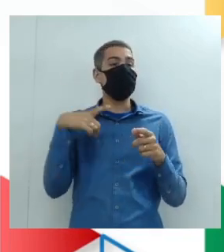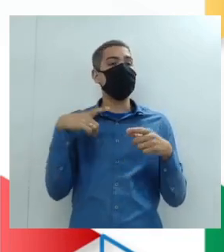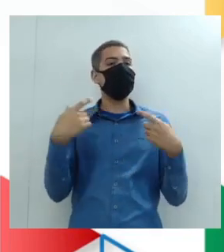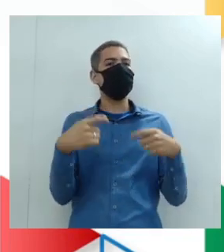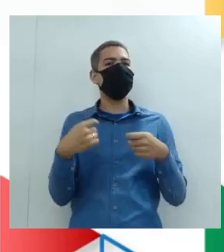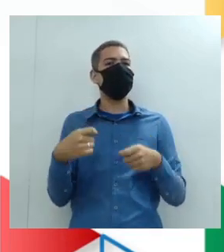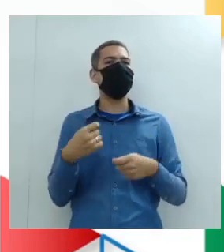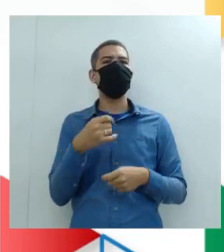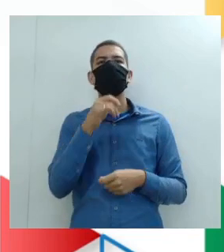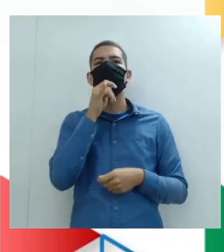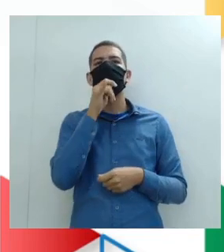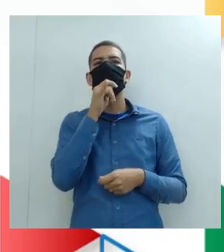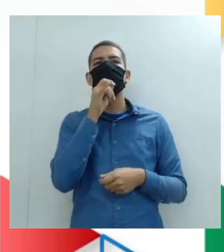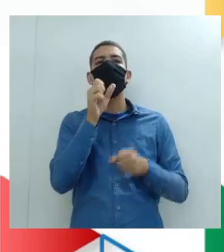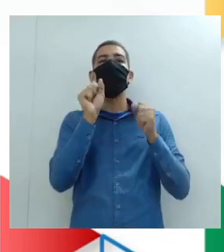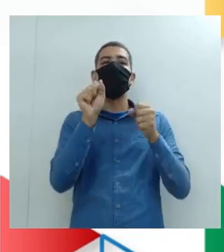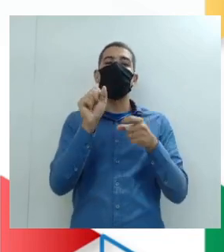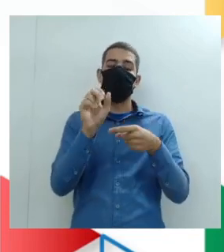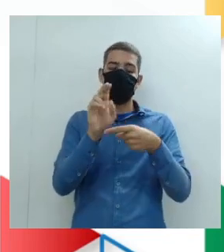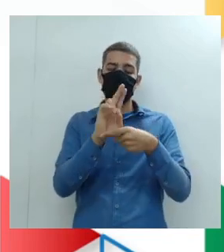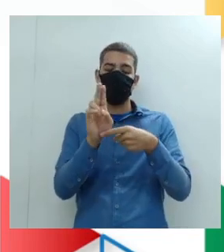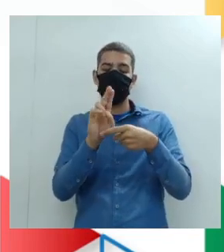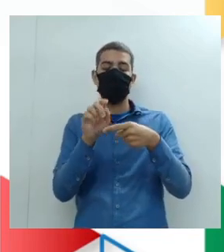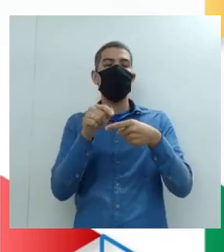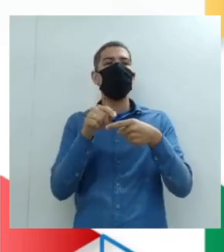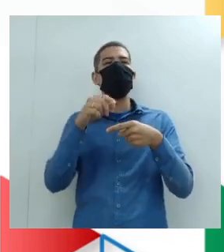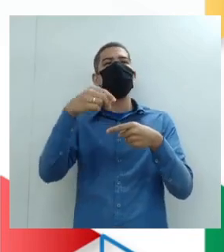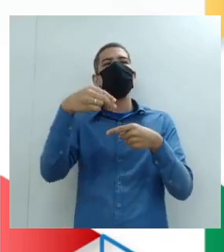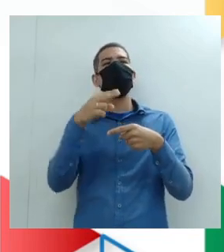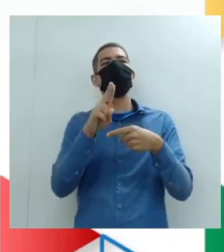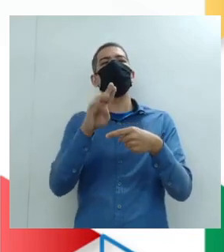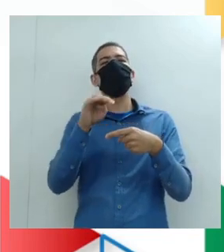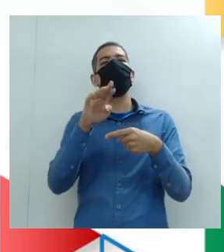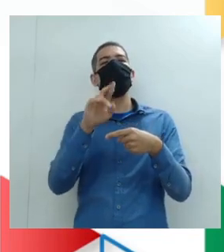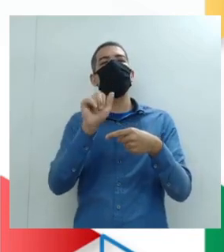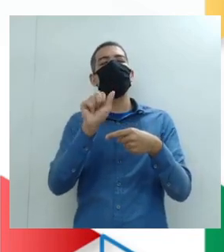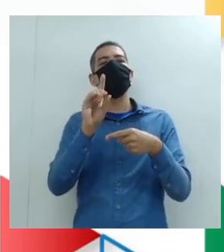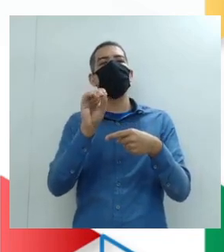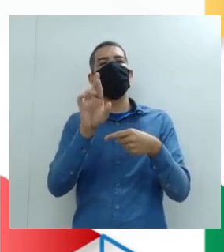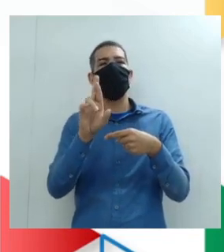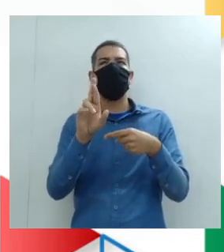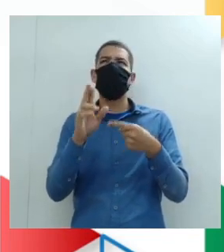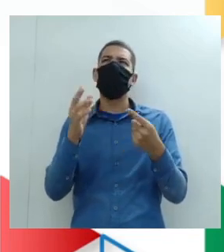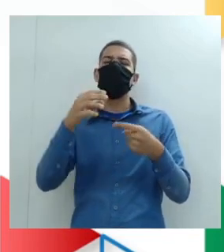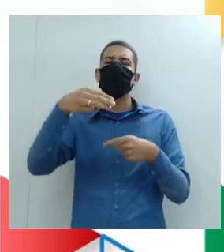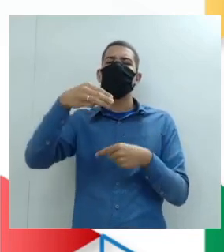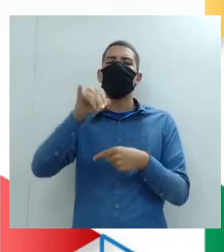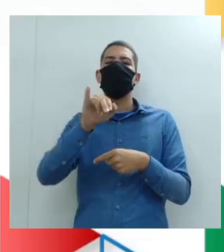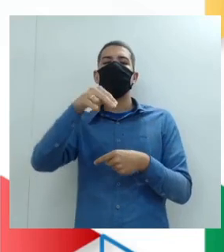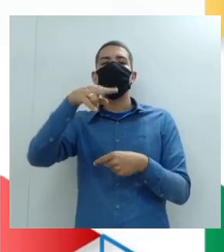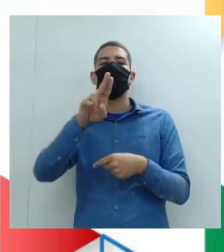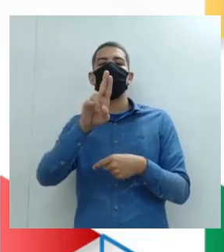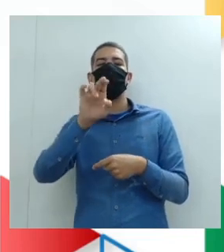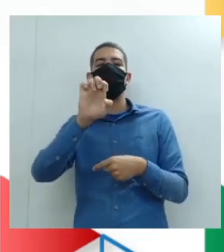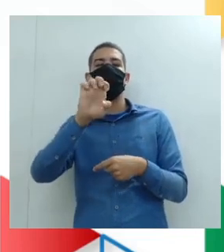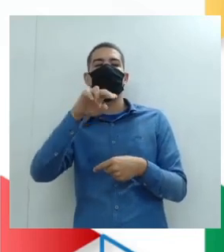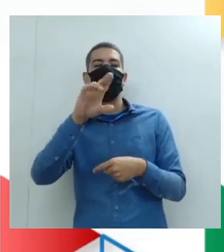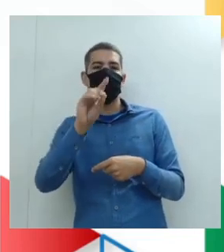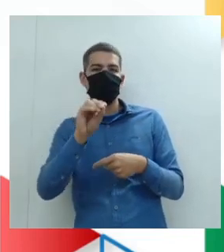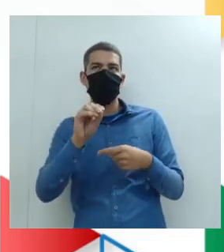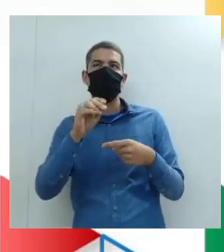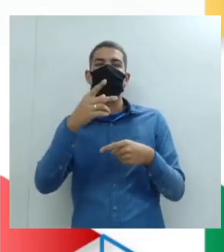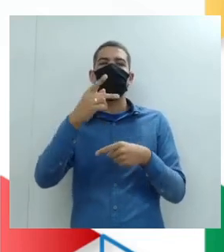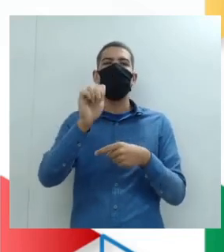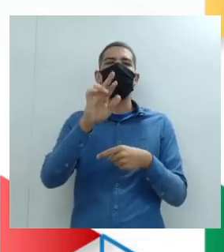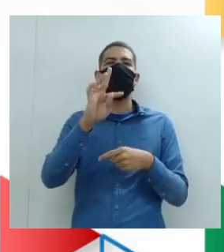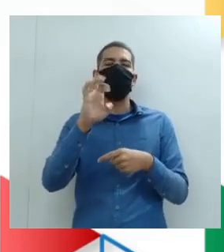ó. Tanto faz ser numerador, ok? Como ser minuendo, como ser parte, tá? Tanto faz ser